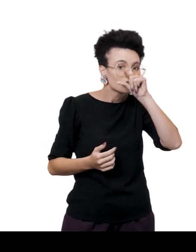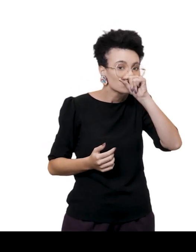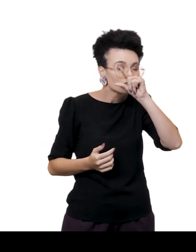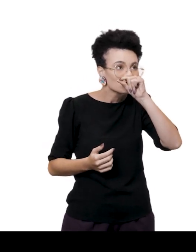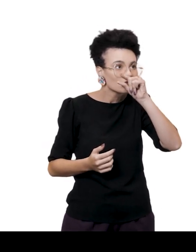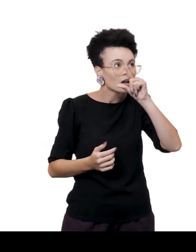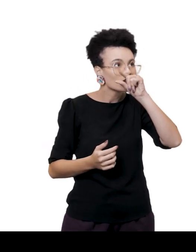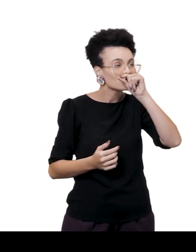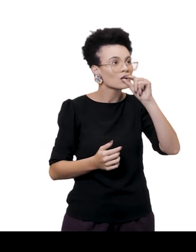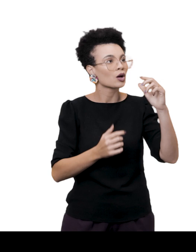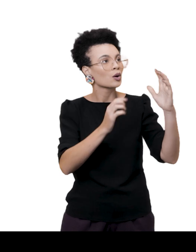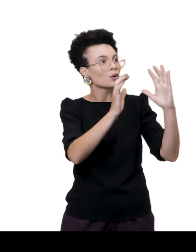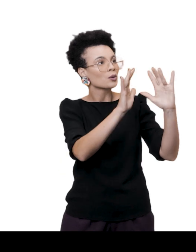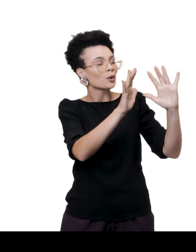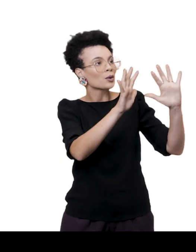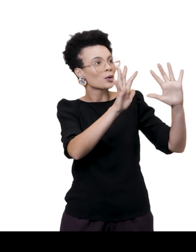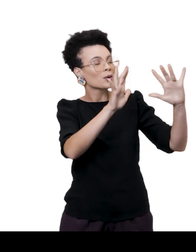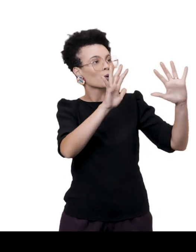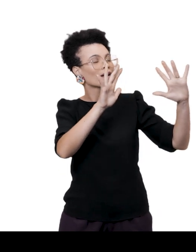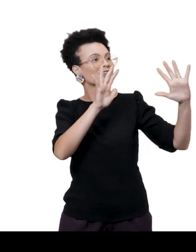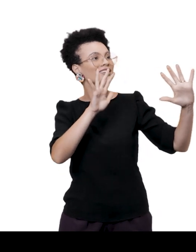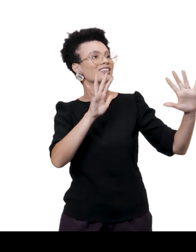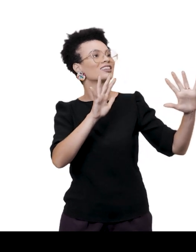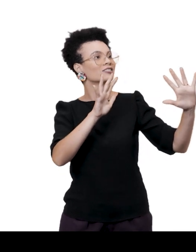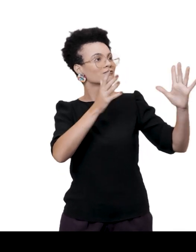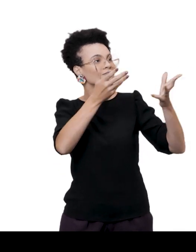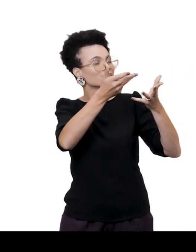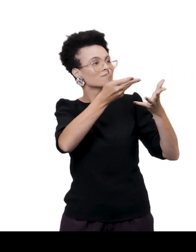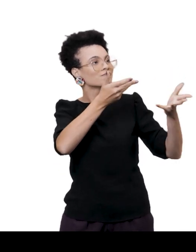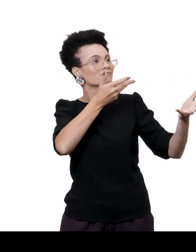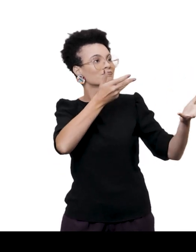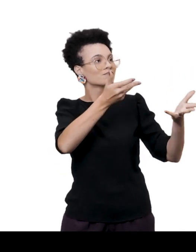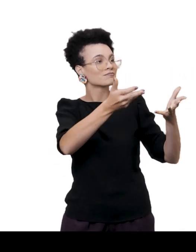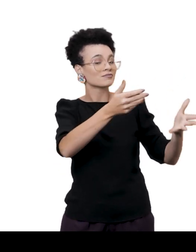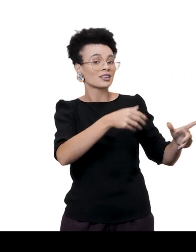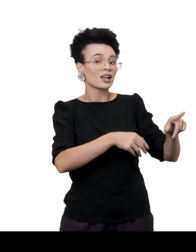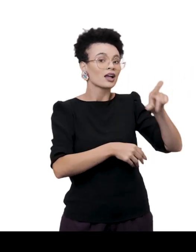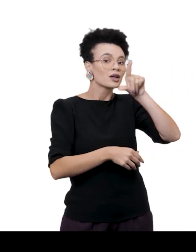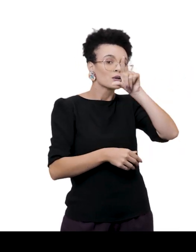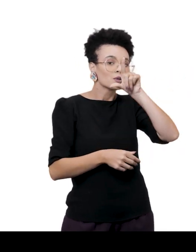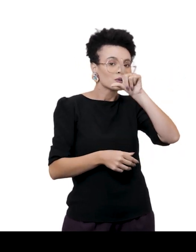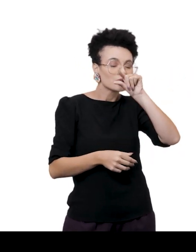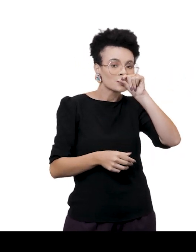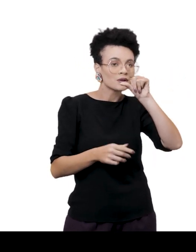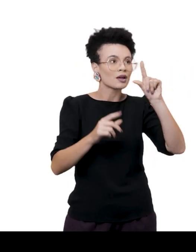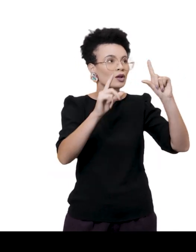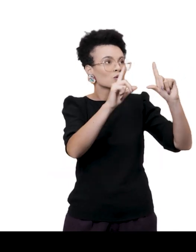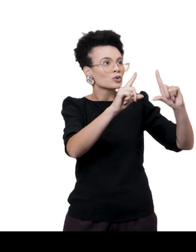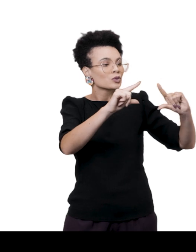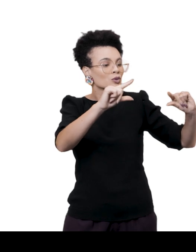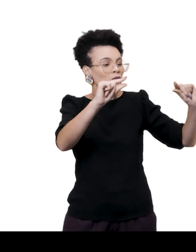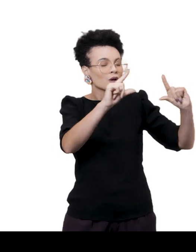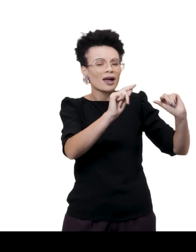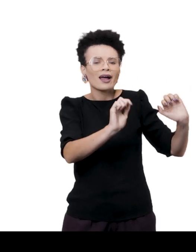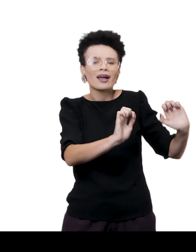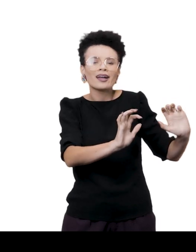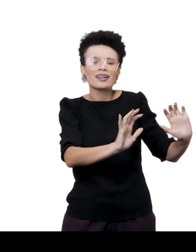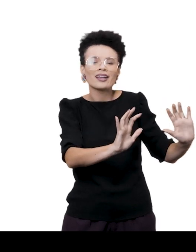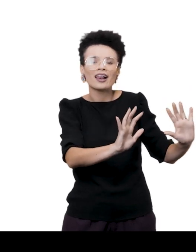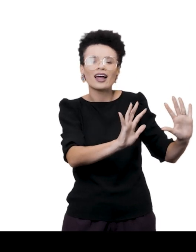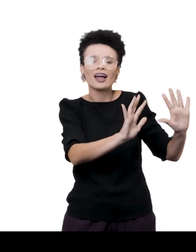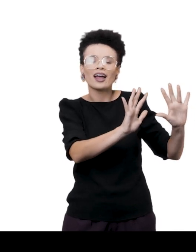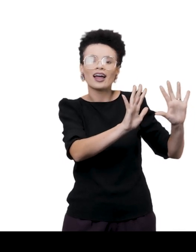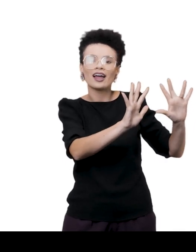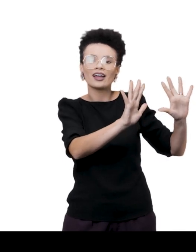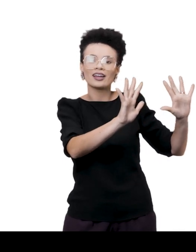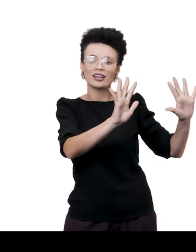nas penas do pássaro, sugerindo um vínculo visual entre os dois. A ave, delicada, com plumagem